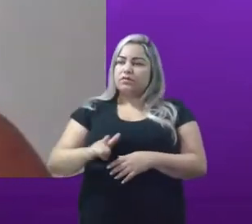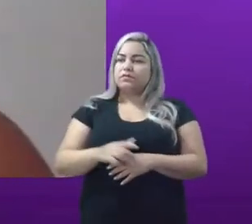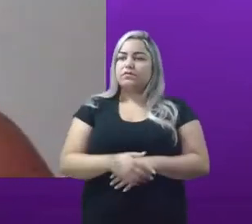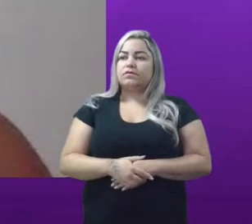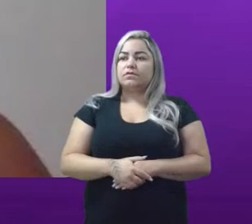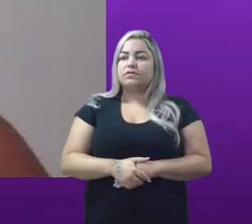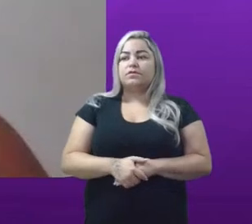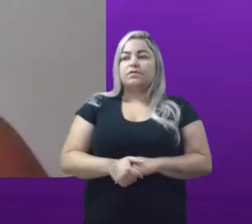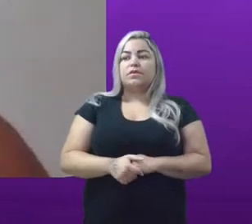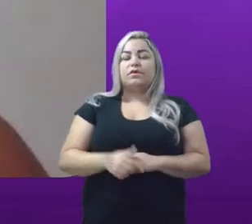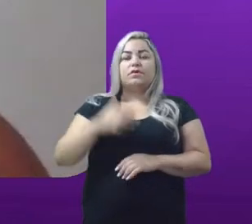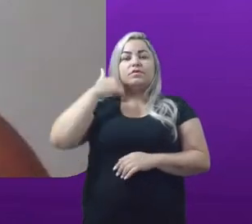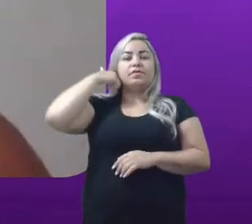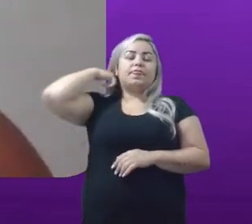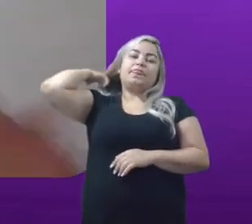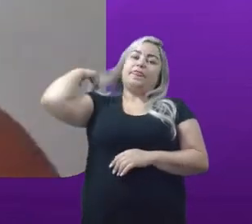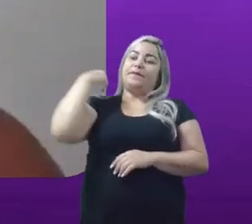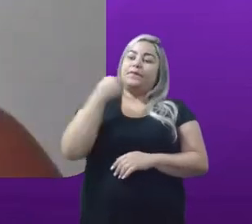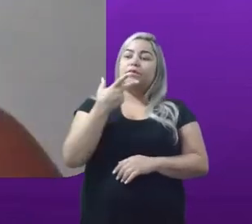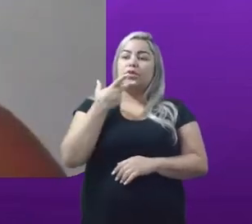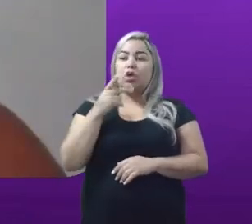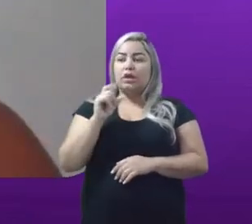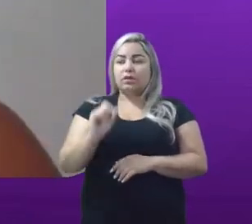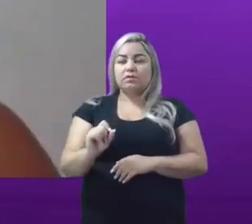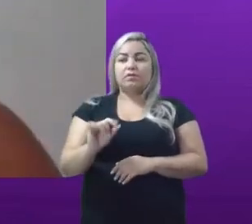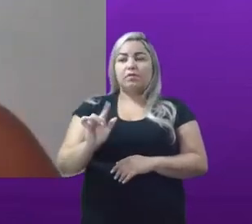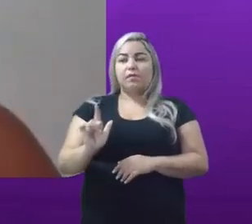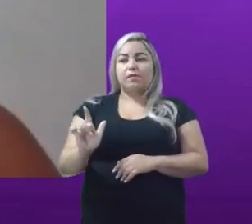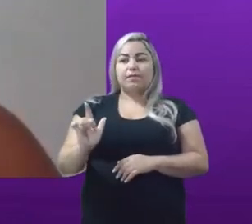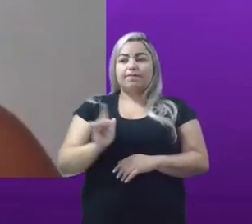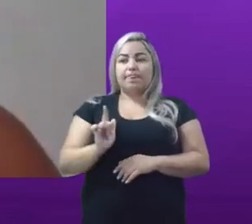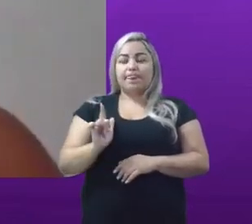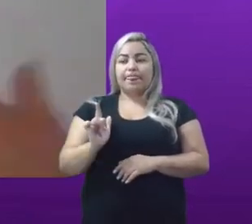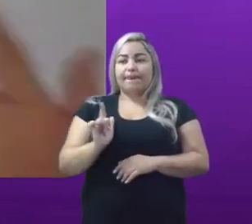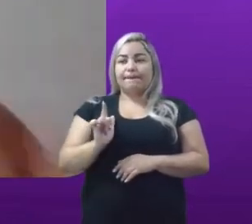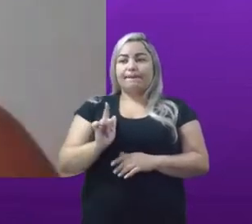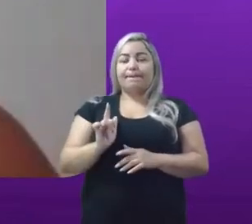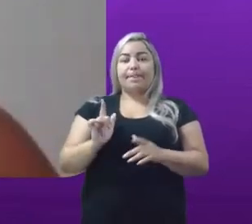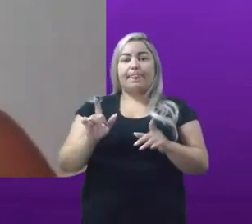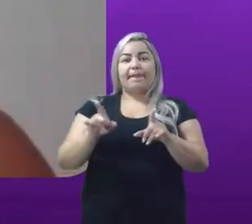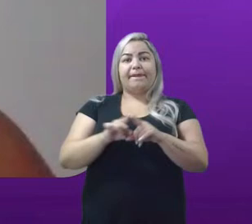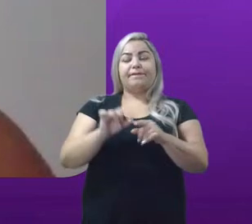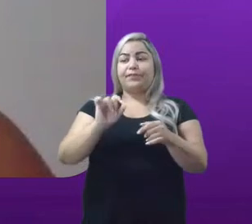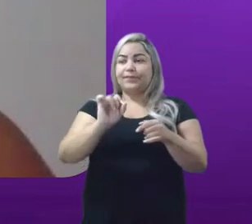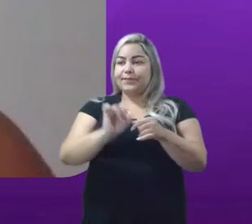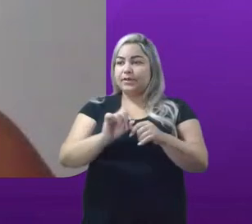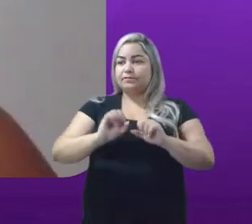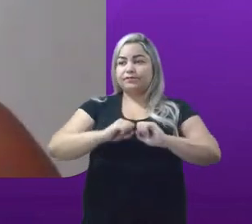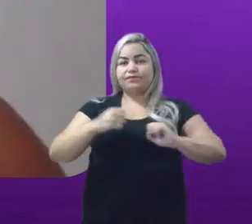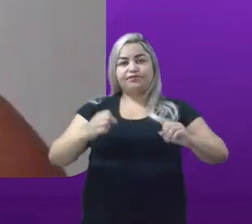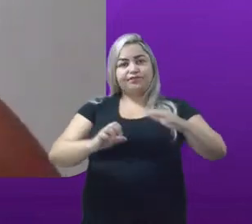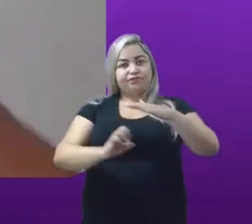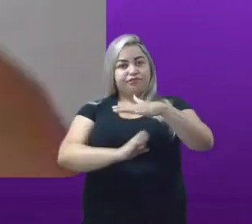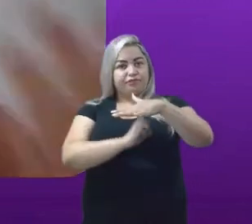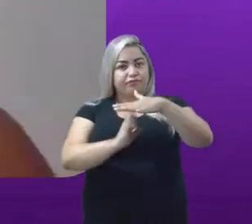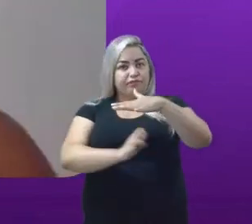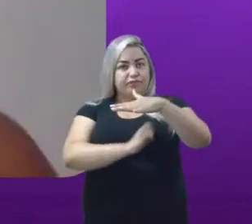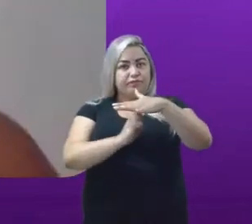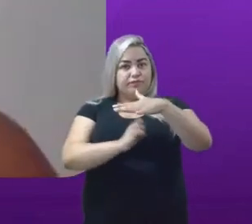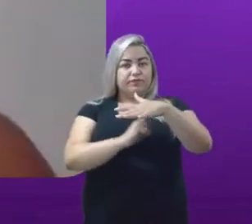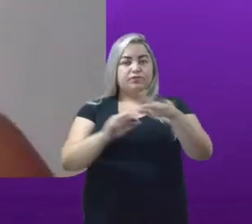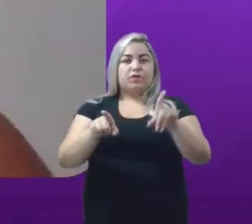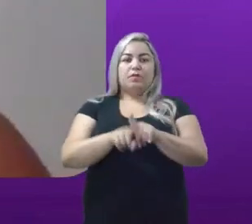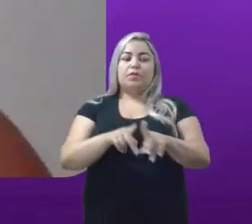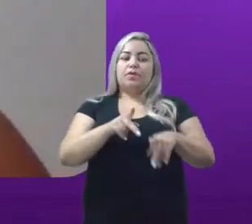os resíduos, né, vamos dizer assim, os resíduos das produções das grandes empresas, e no caso